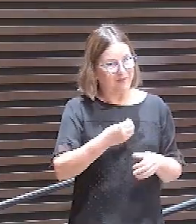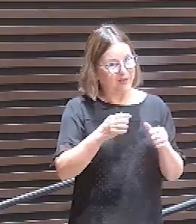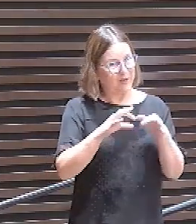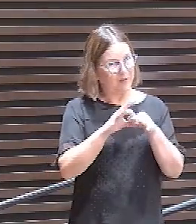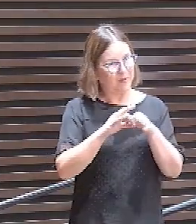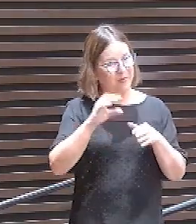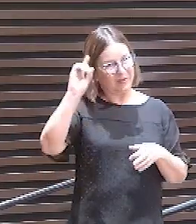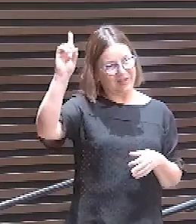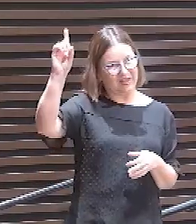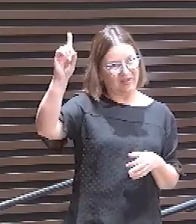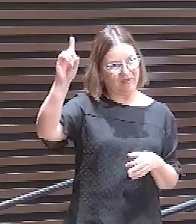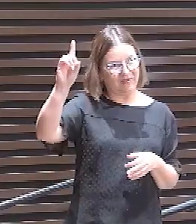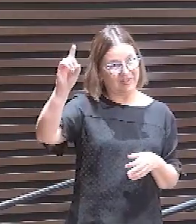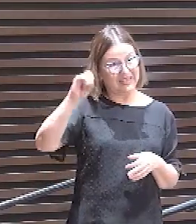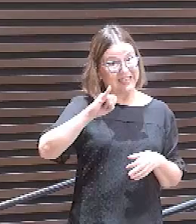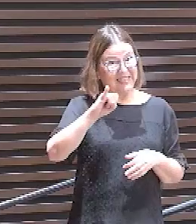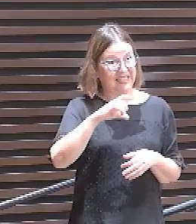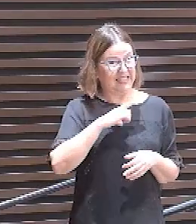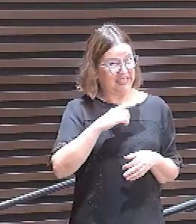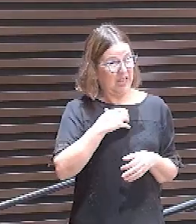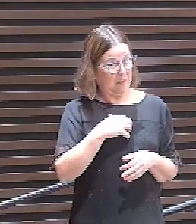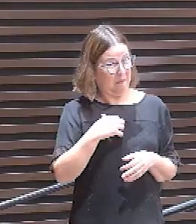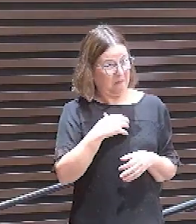tendo mágoa no seu coração.